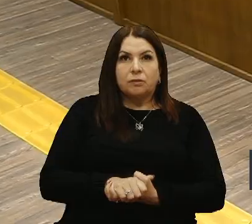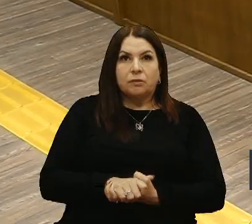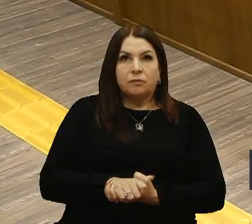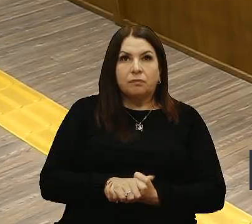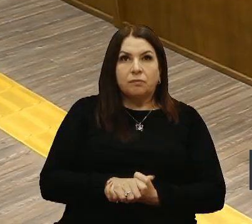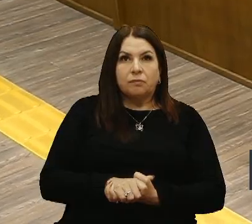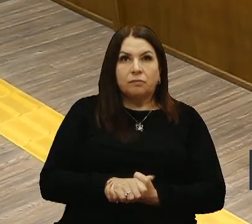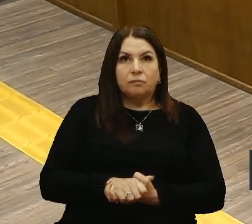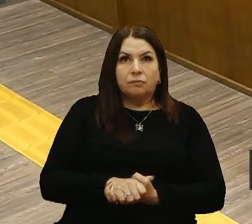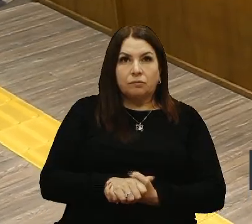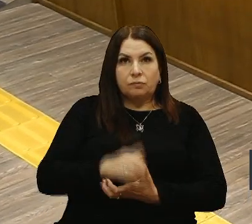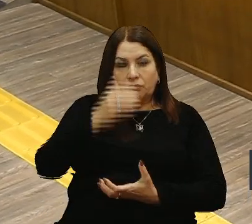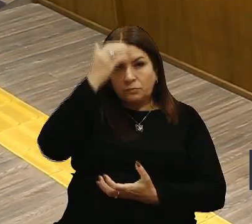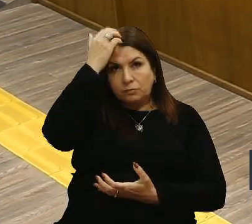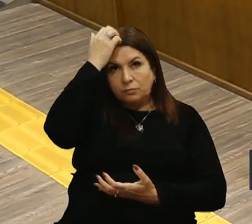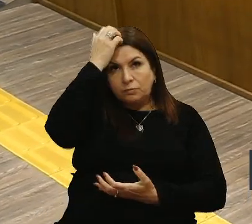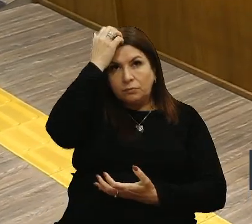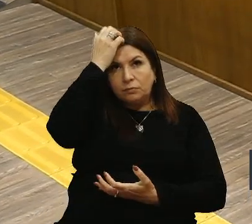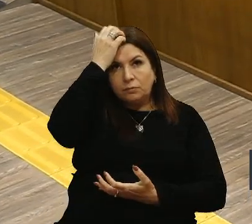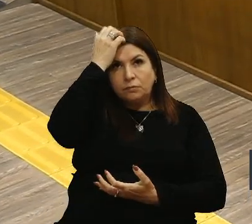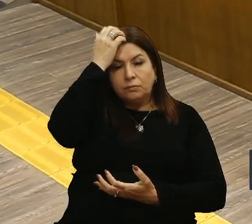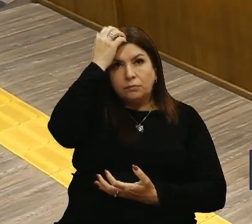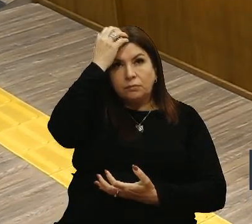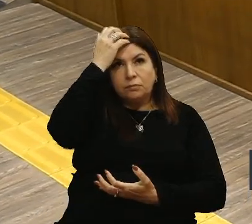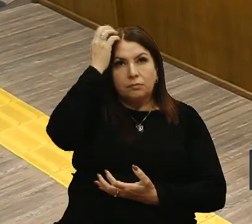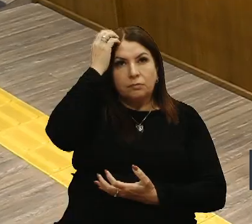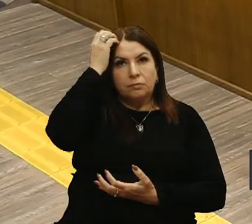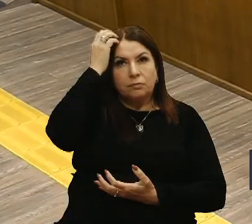Juntou, vereadora. A gente já juntou. Era...